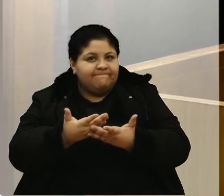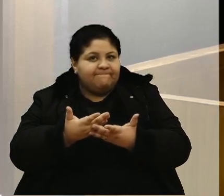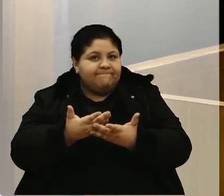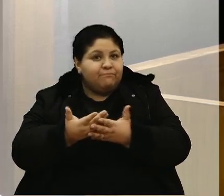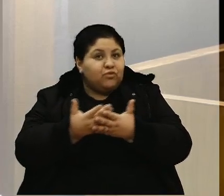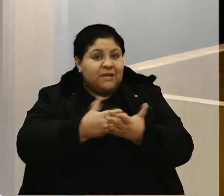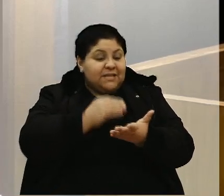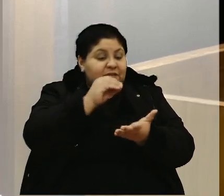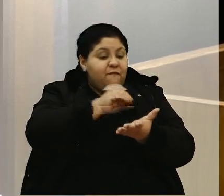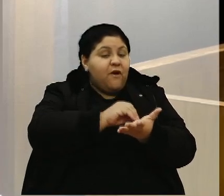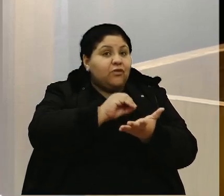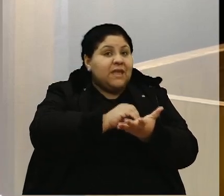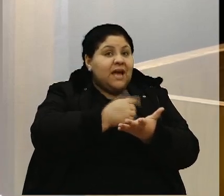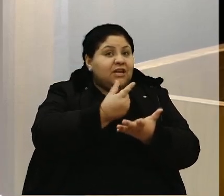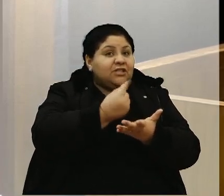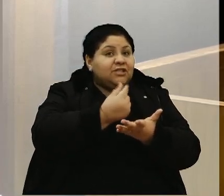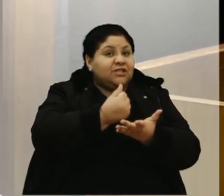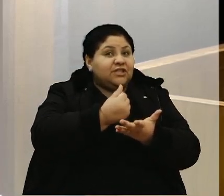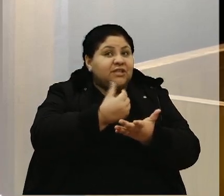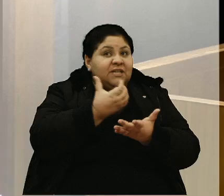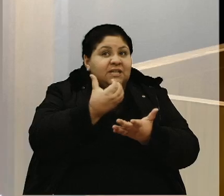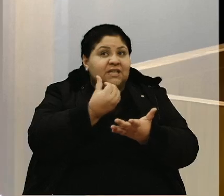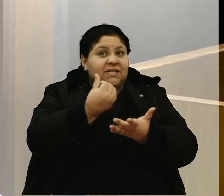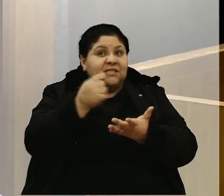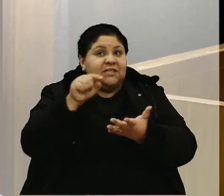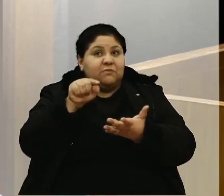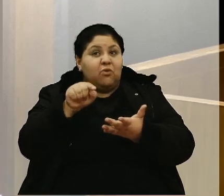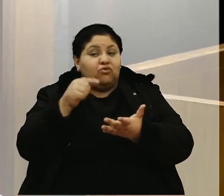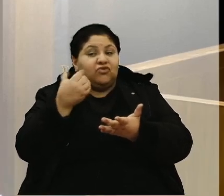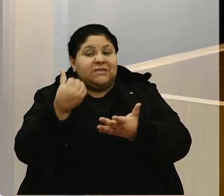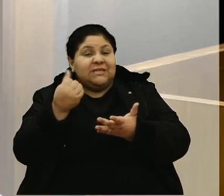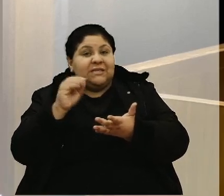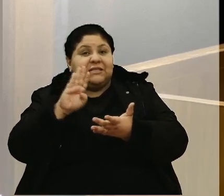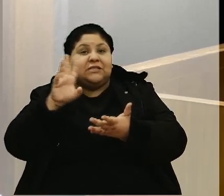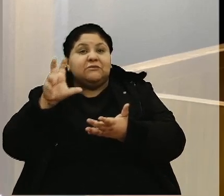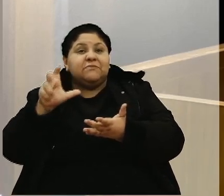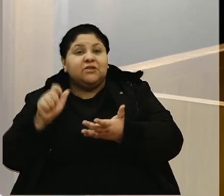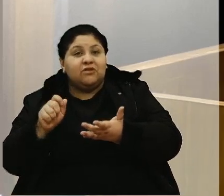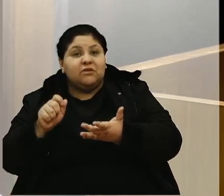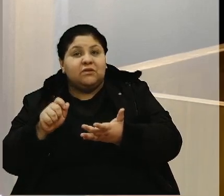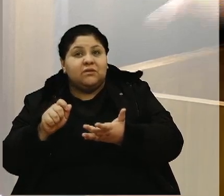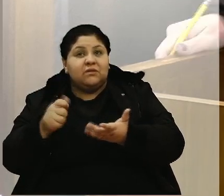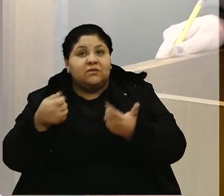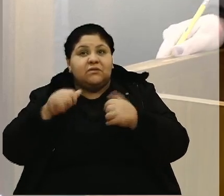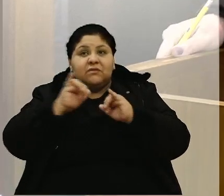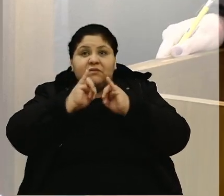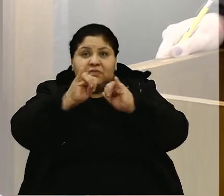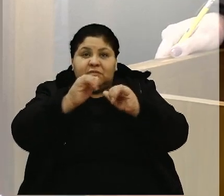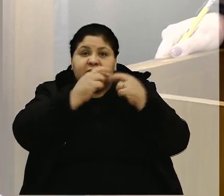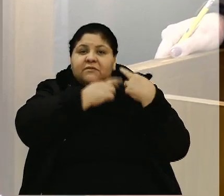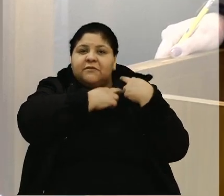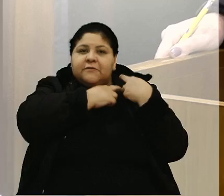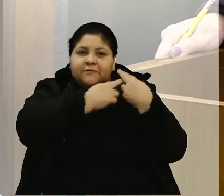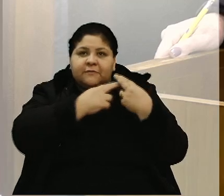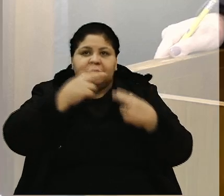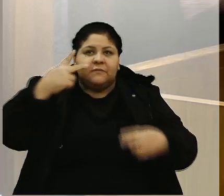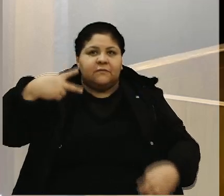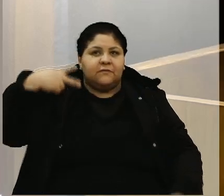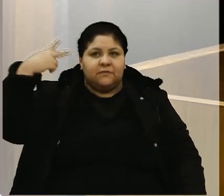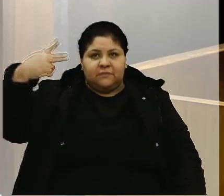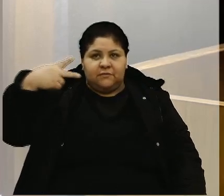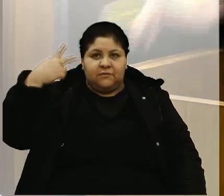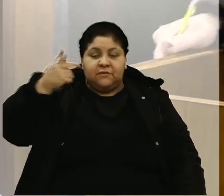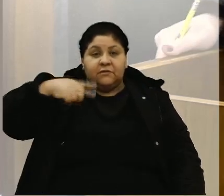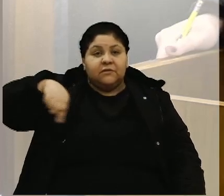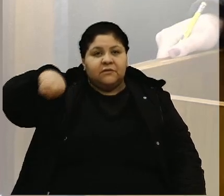rombo, que chegou a 6,6 bilhões. E aí eu preciso dizer para vocês, responsabilidade, vereador, é